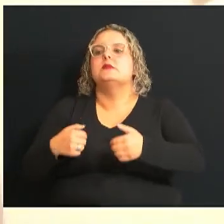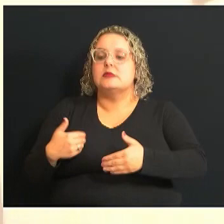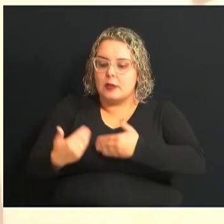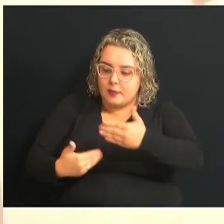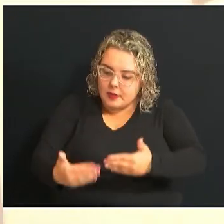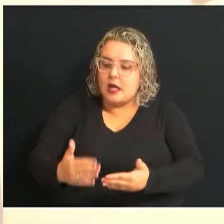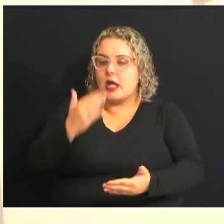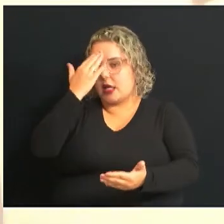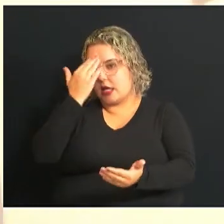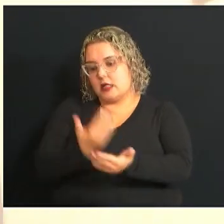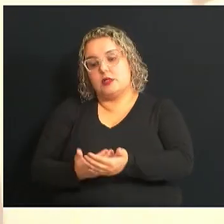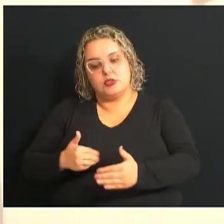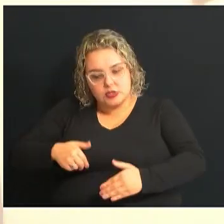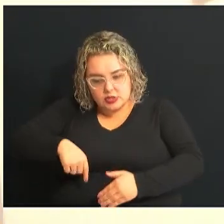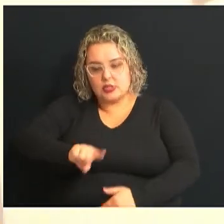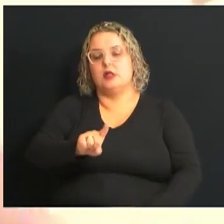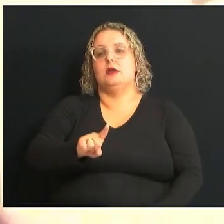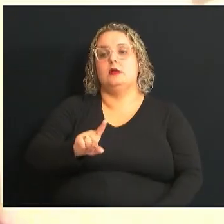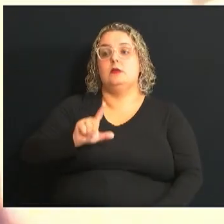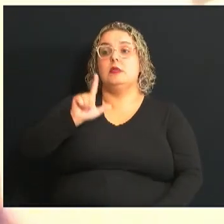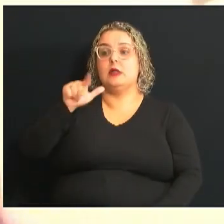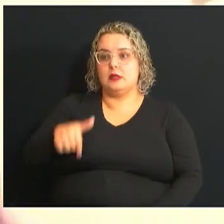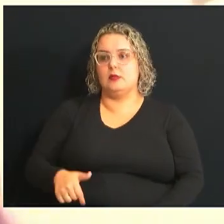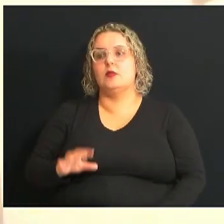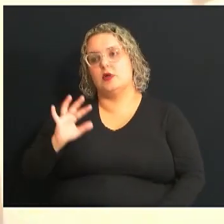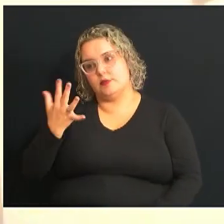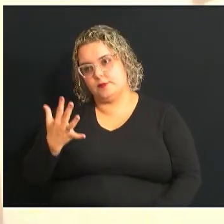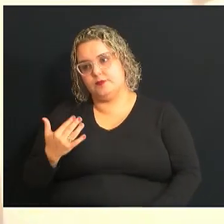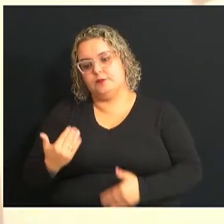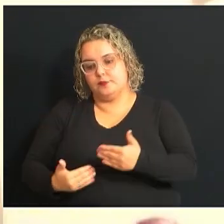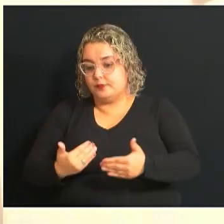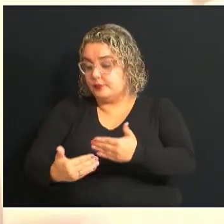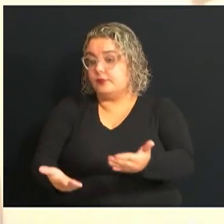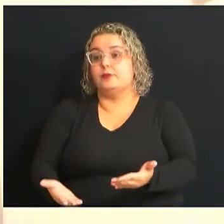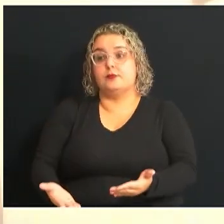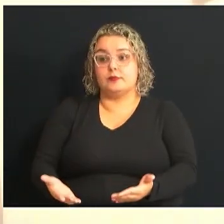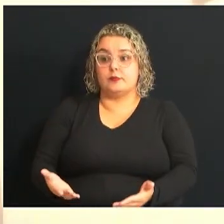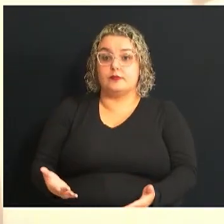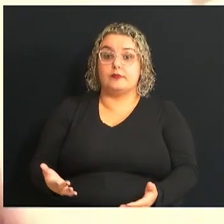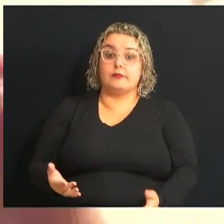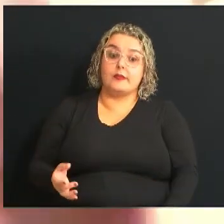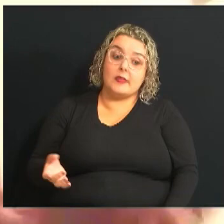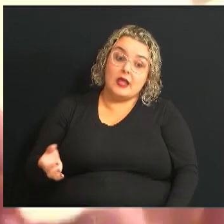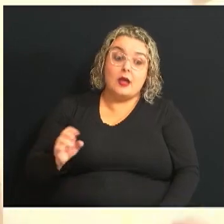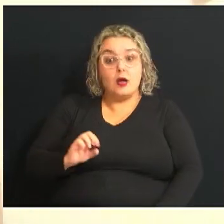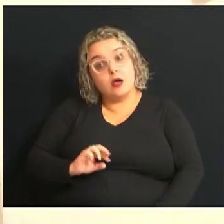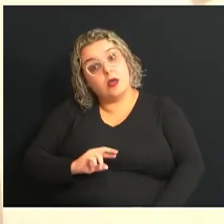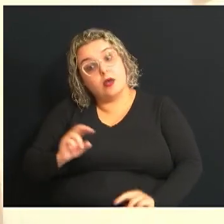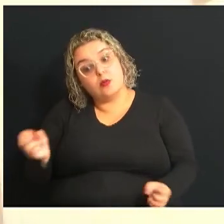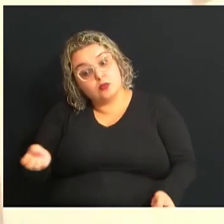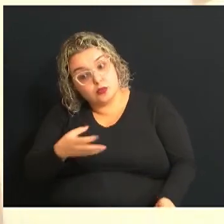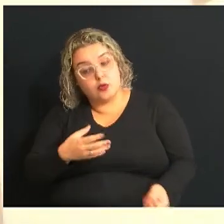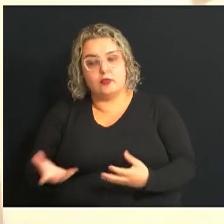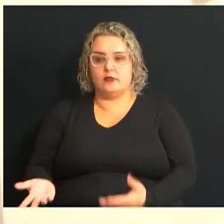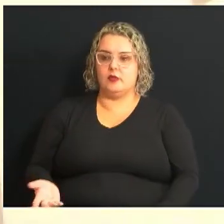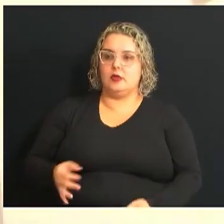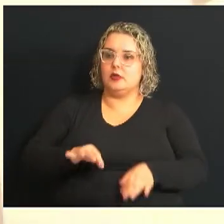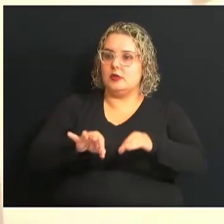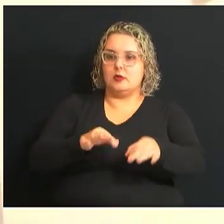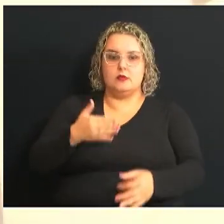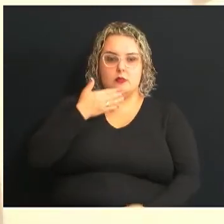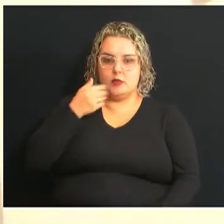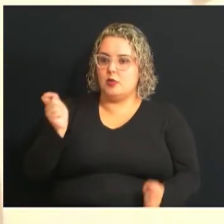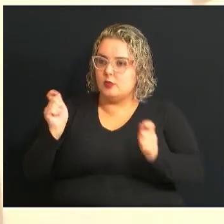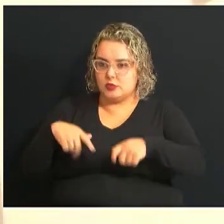passo para ver o que vai acontecer depois, né? E esse passo, ele é no escuro porque é novo. Então, se preparar da melhor maneira